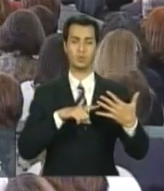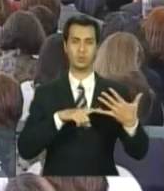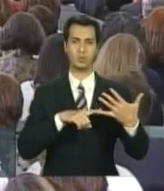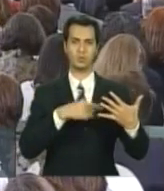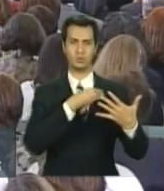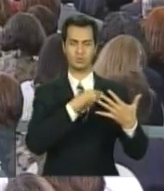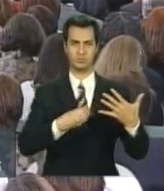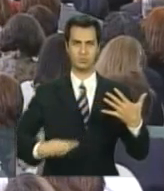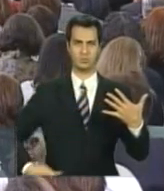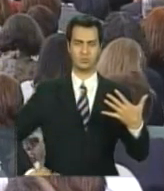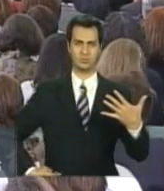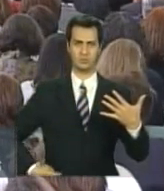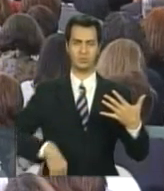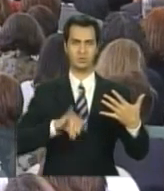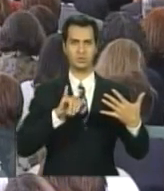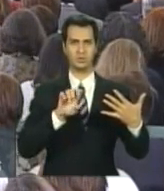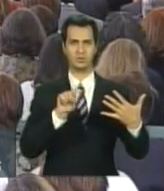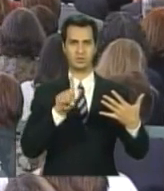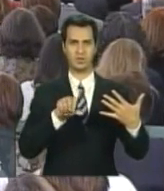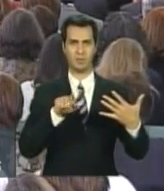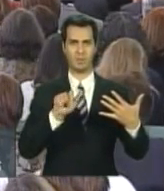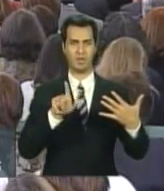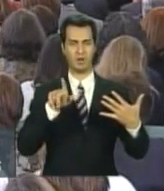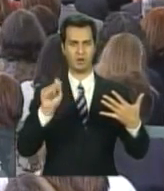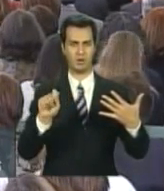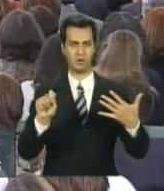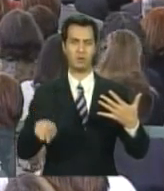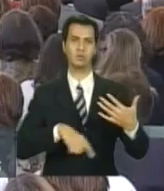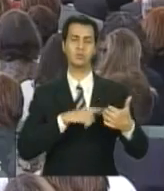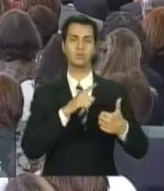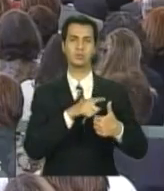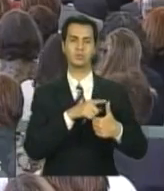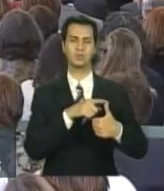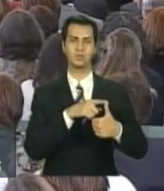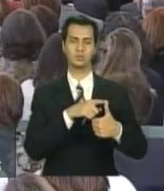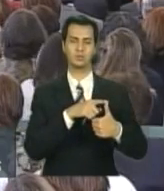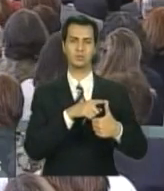Tecnologia e Inovação, Isabela Teixeira, do Meio Ambiente,